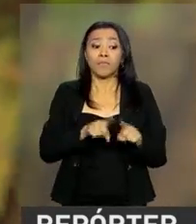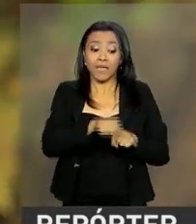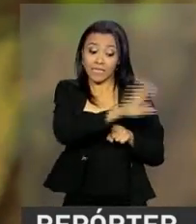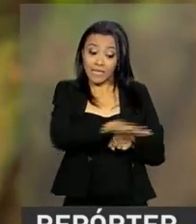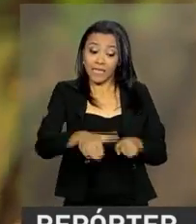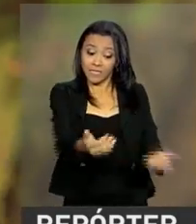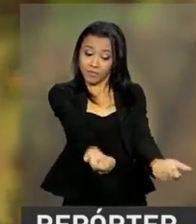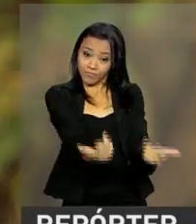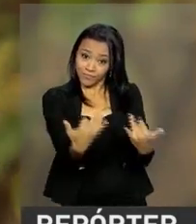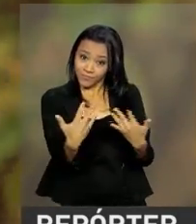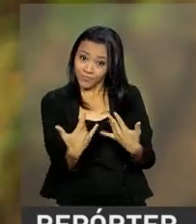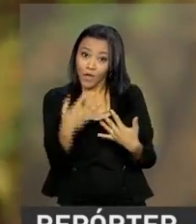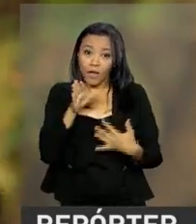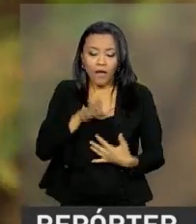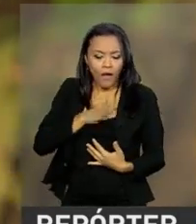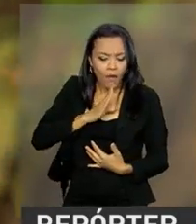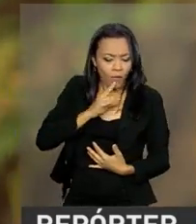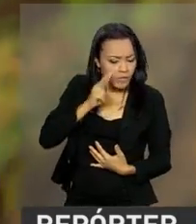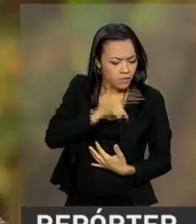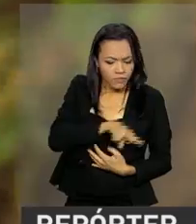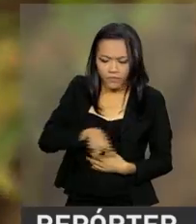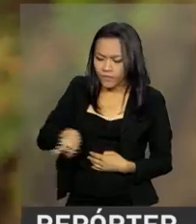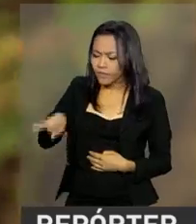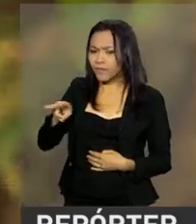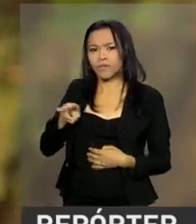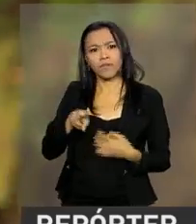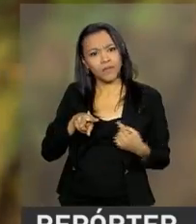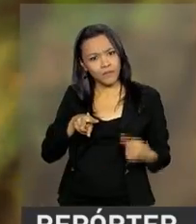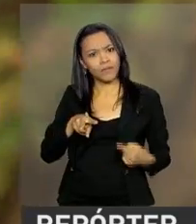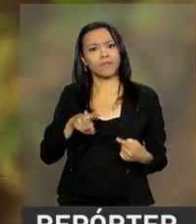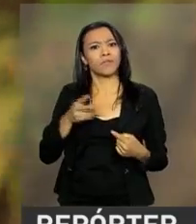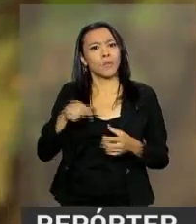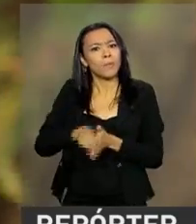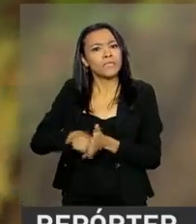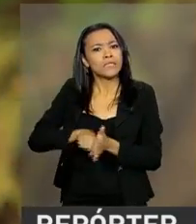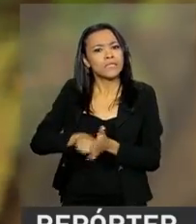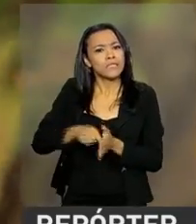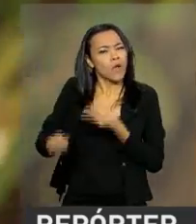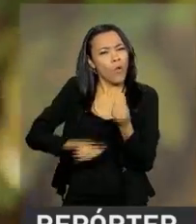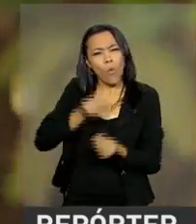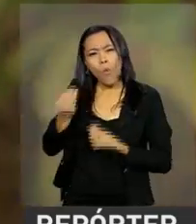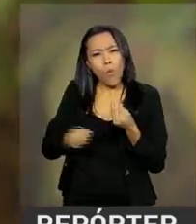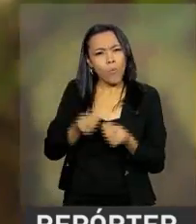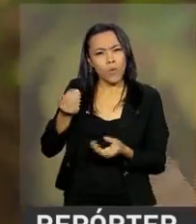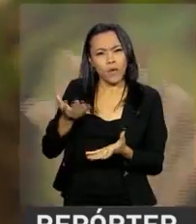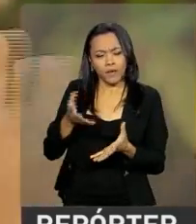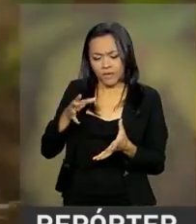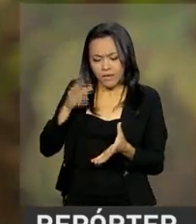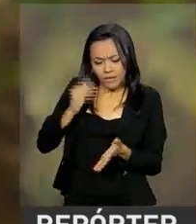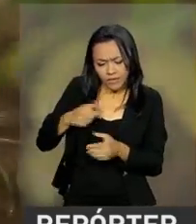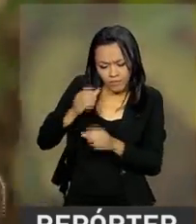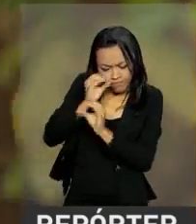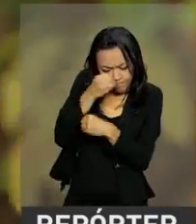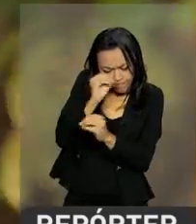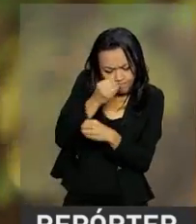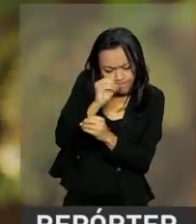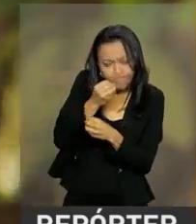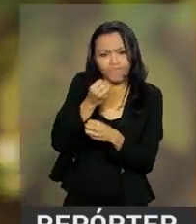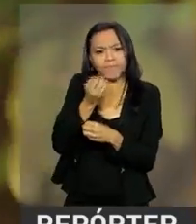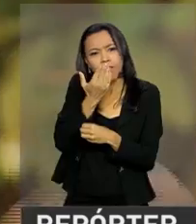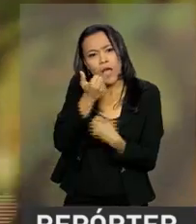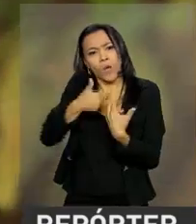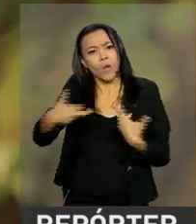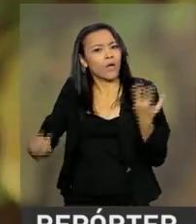crianças para tá eh eh conhecendo um centro de pesquisa né que produz que trabalha com a produção de